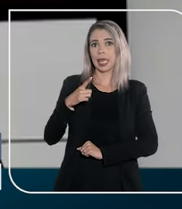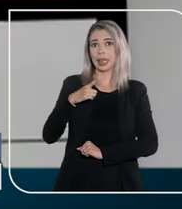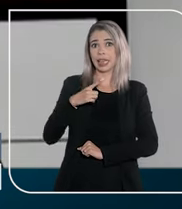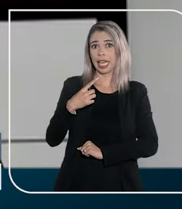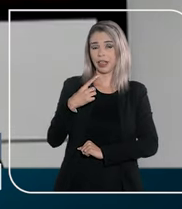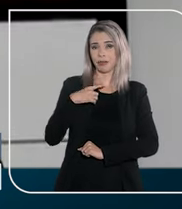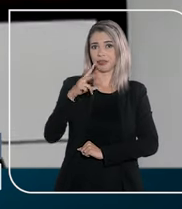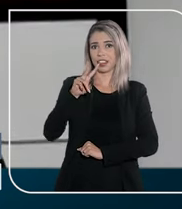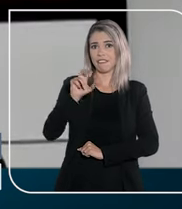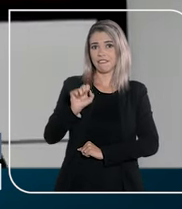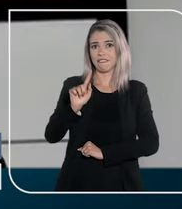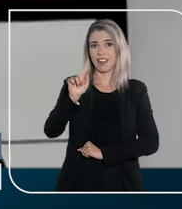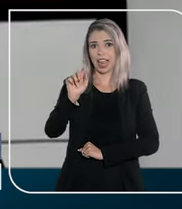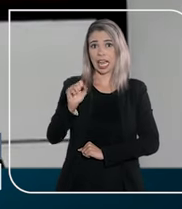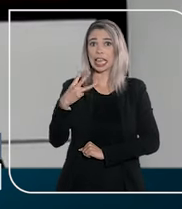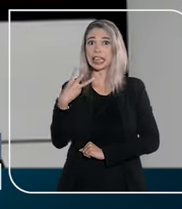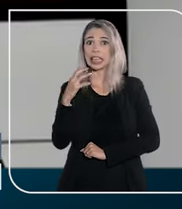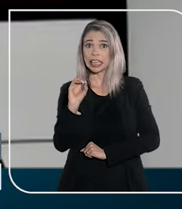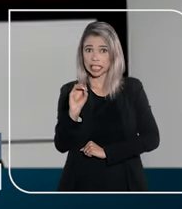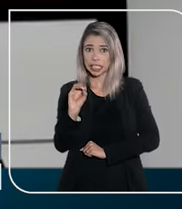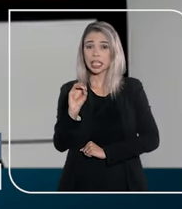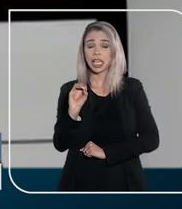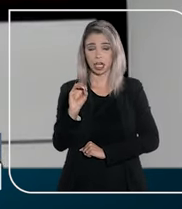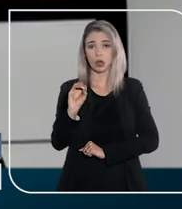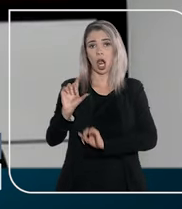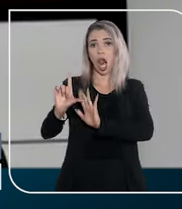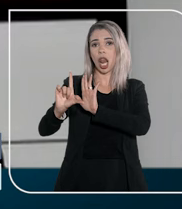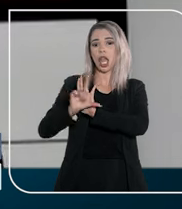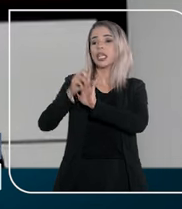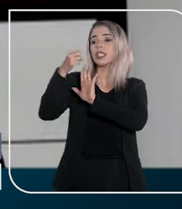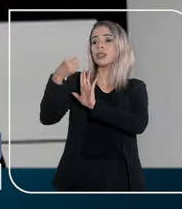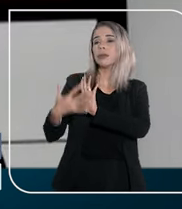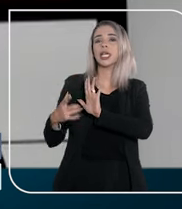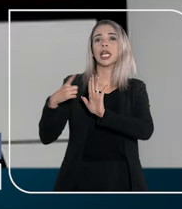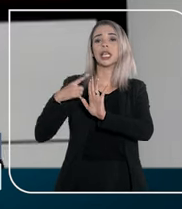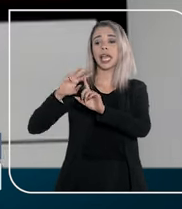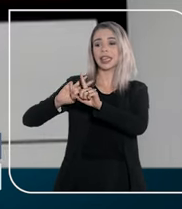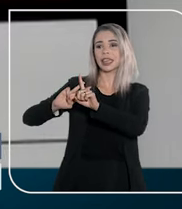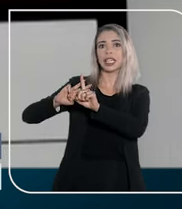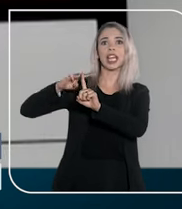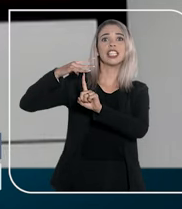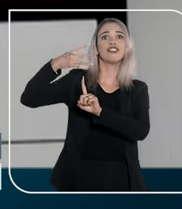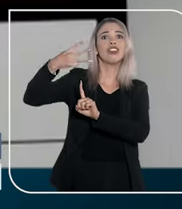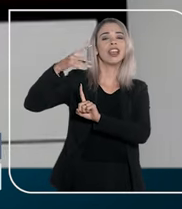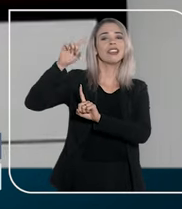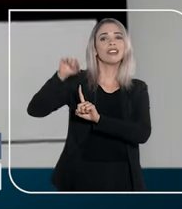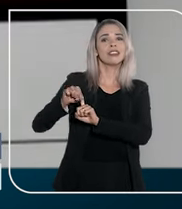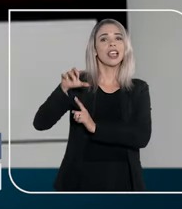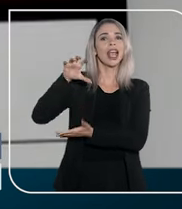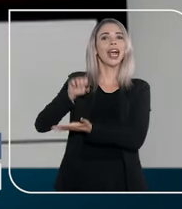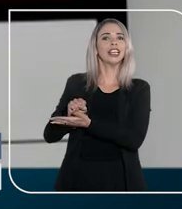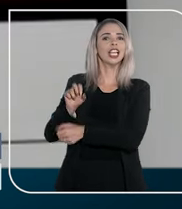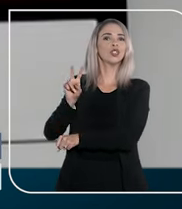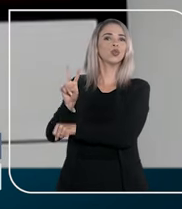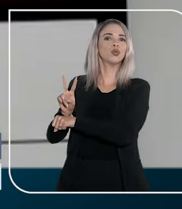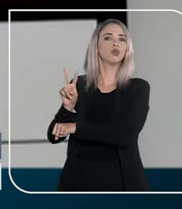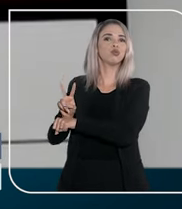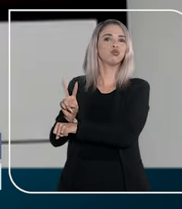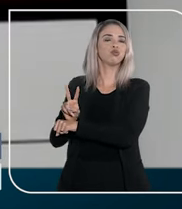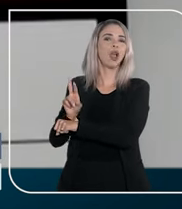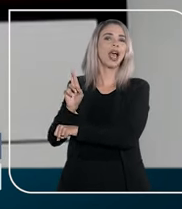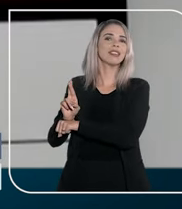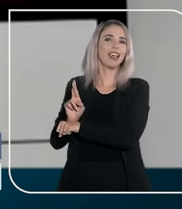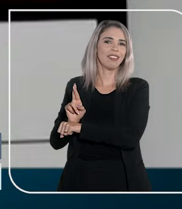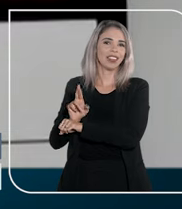no edital, a legislação atual nos diz que nós teremos o triplo de candidatos em cadastro de reserva.